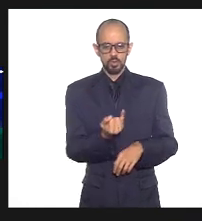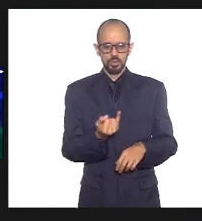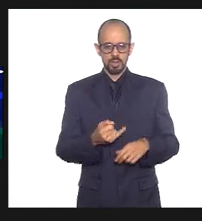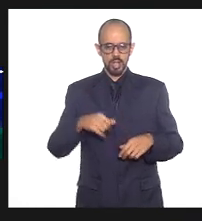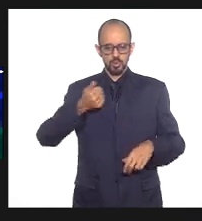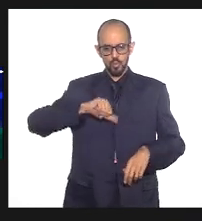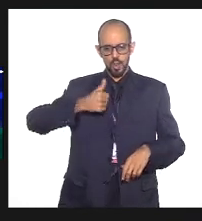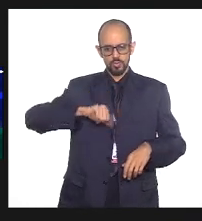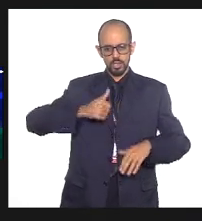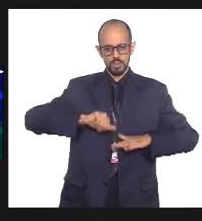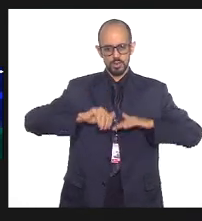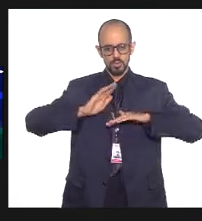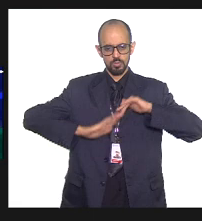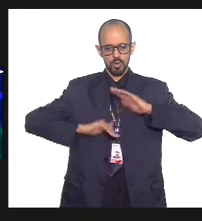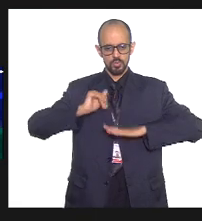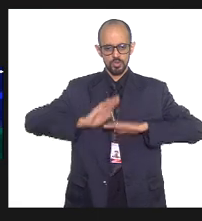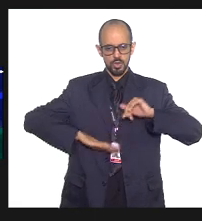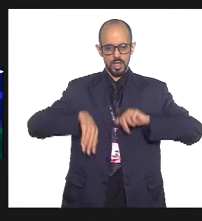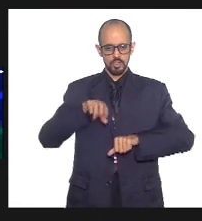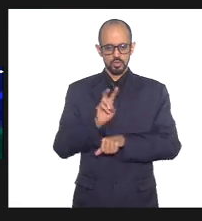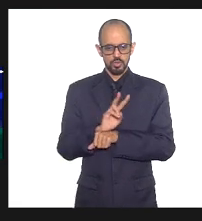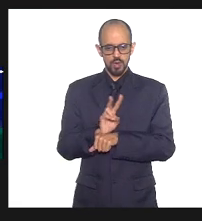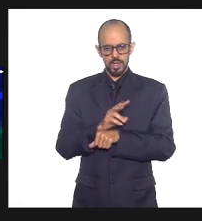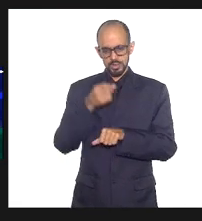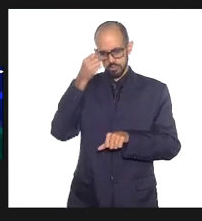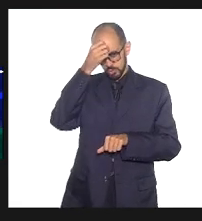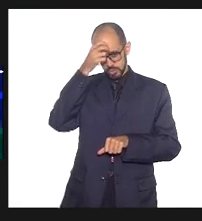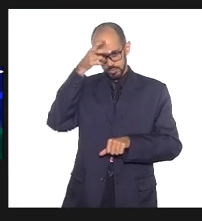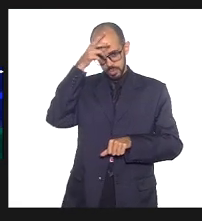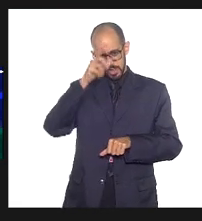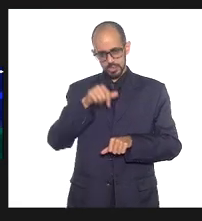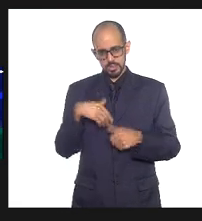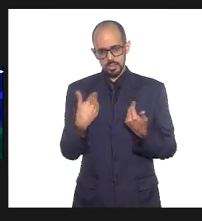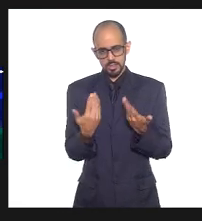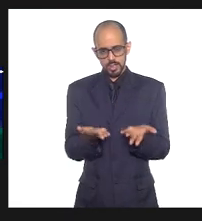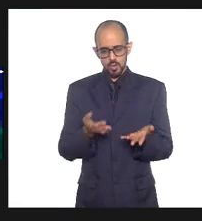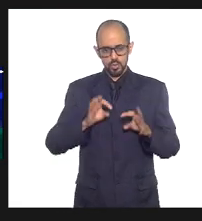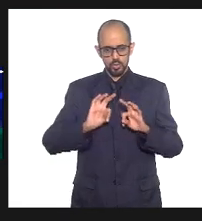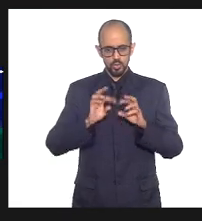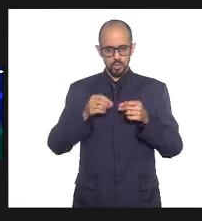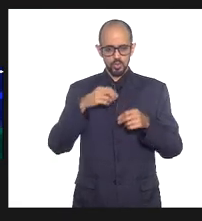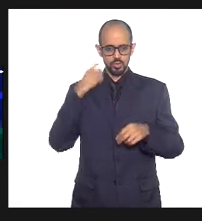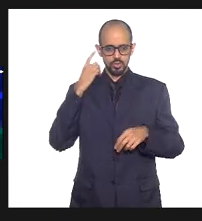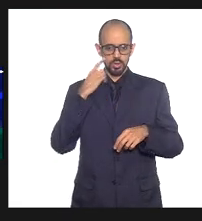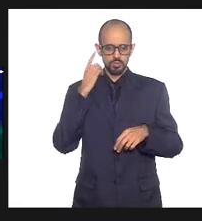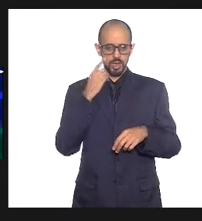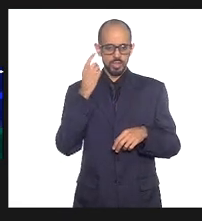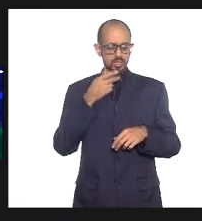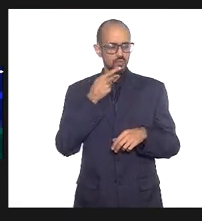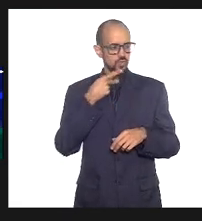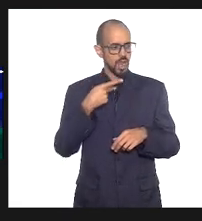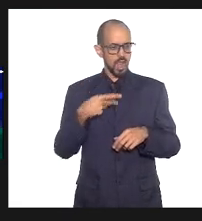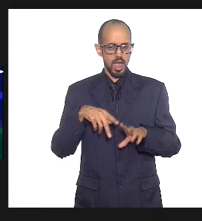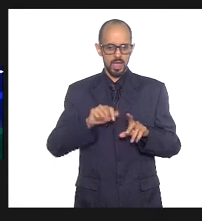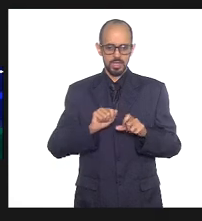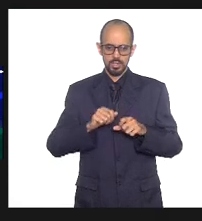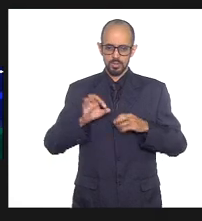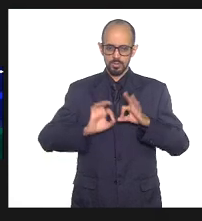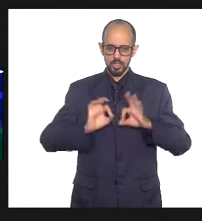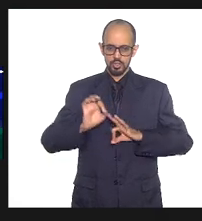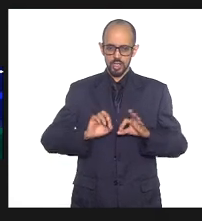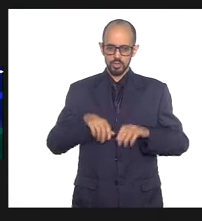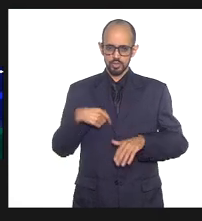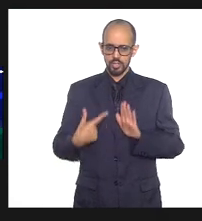profissional para os guardas municipais. E aqui, todos os deputados ao abordarem o tema, ao discutirem o projeto de lei,